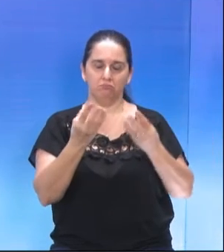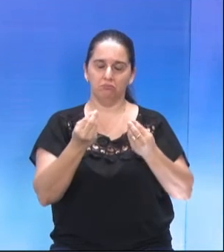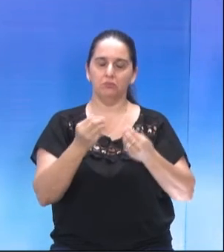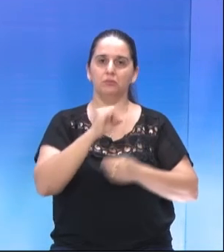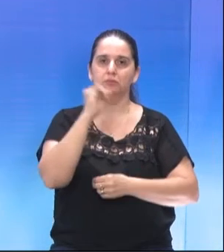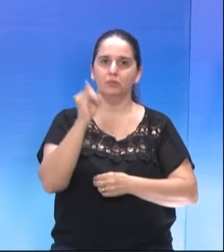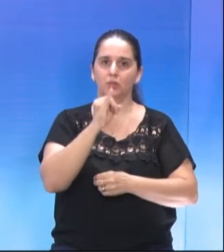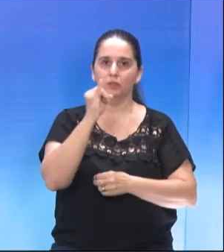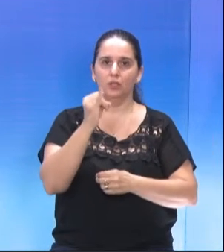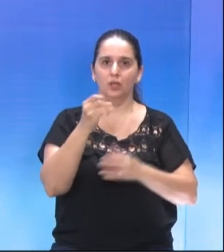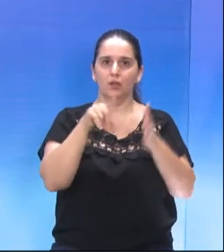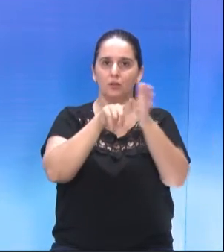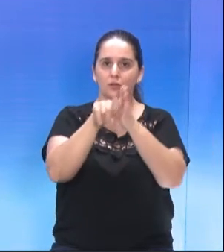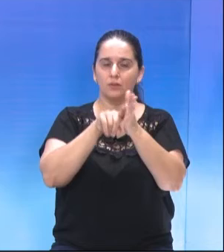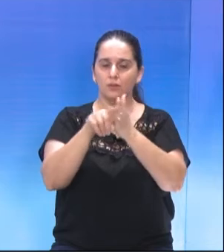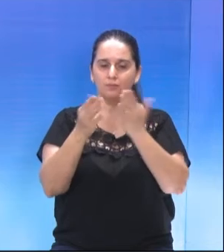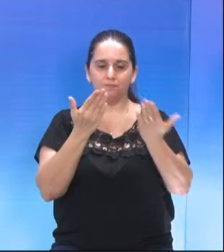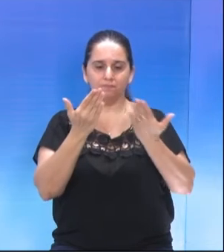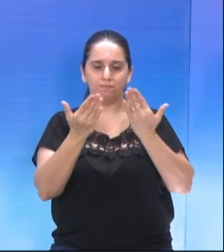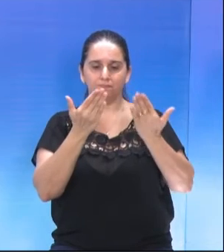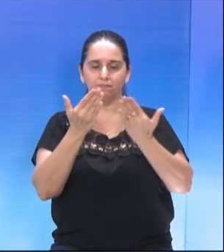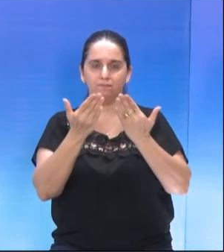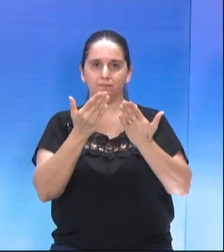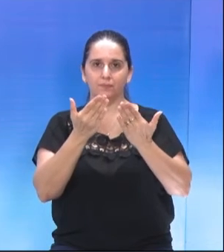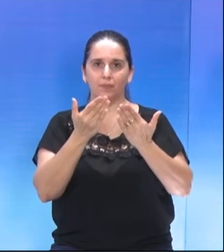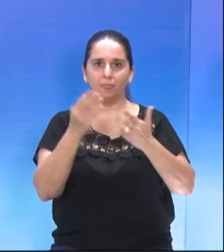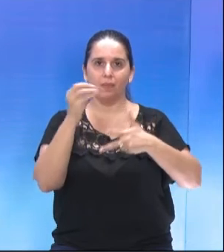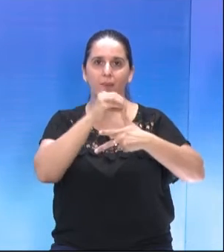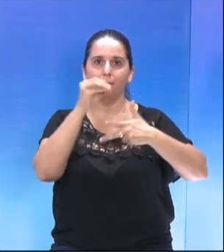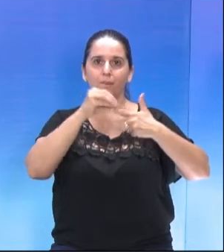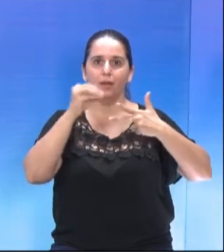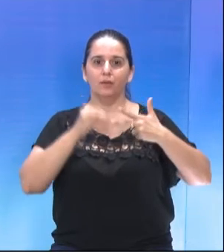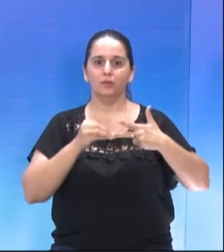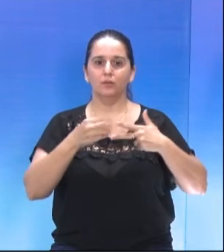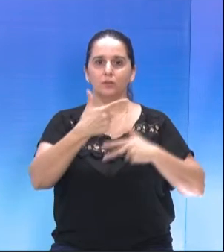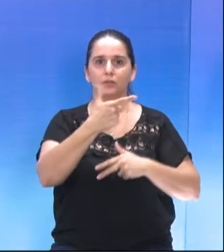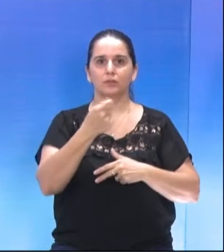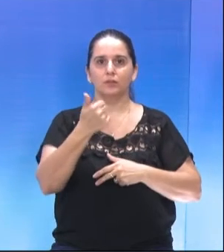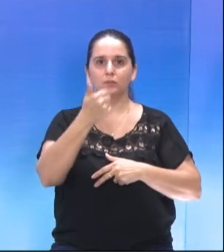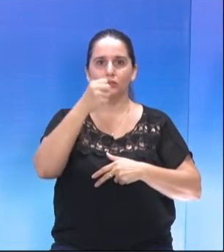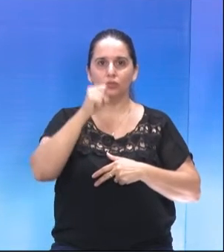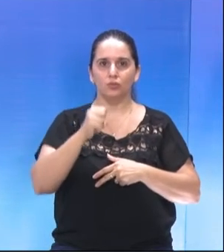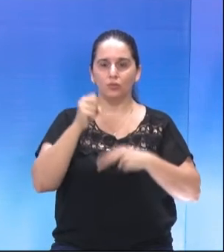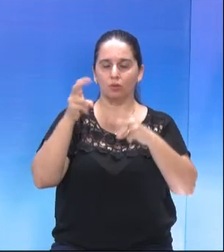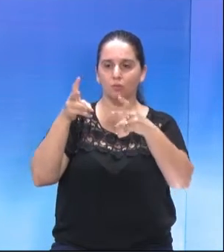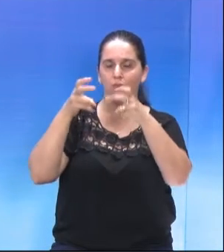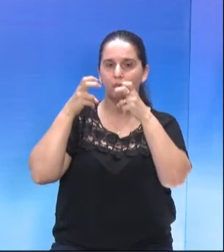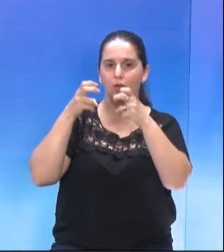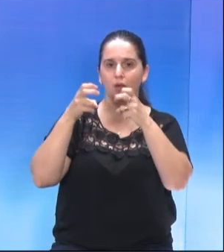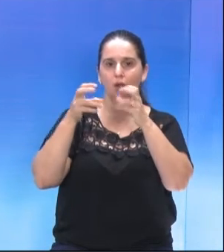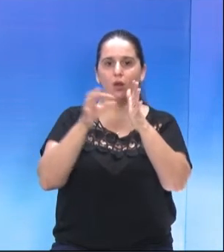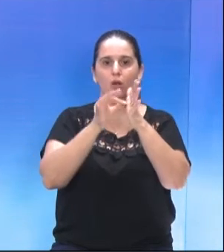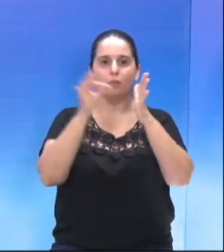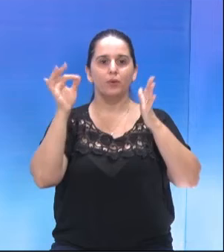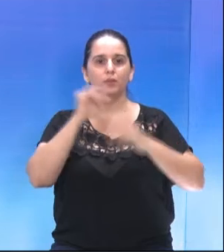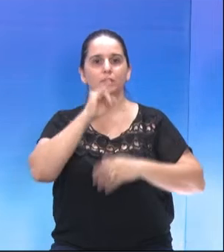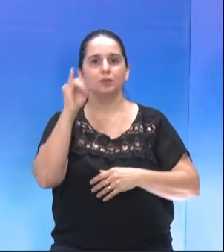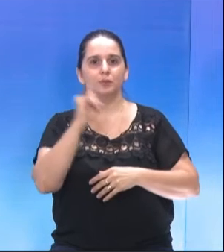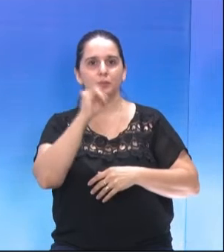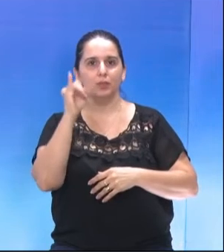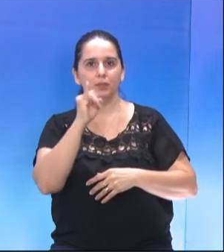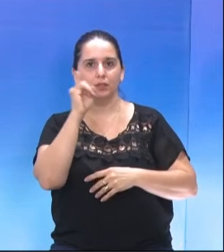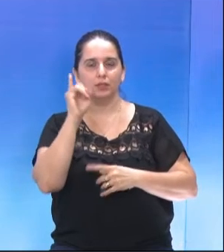algumas questões que caíram no Enem de 2018 e que vai nos chamar muita atenção. Como dica importante para